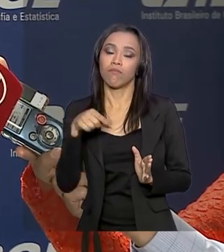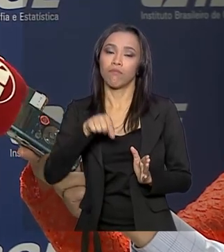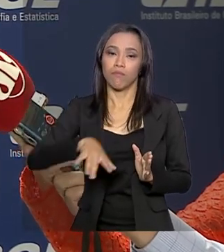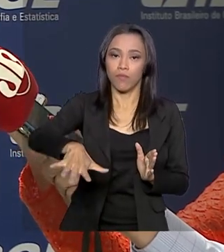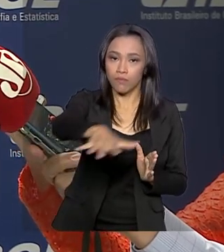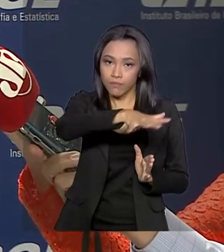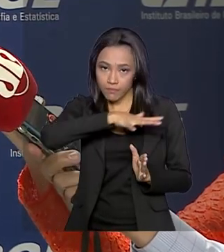de trabalho